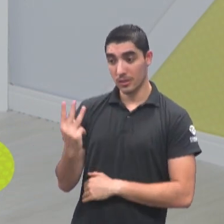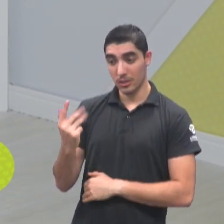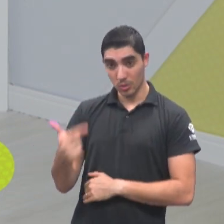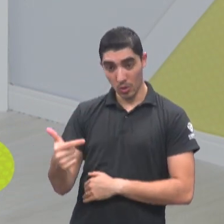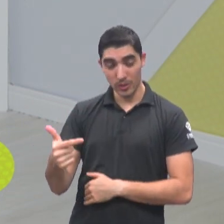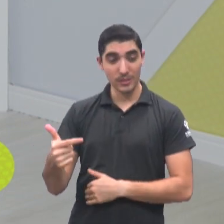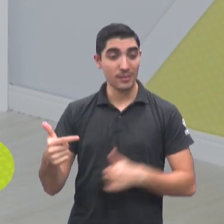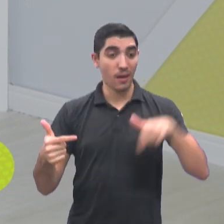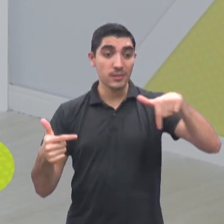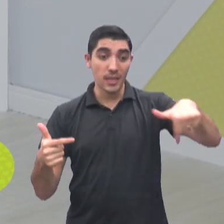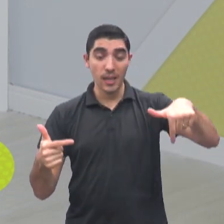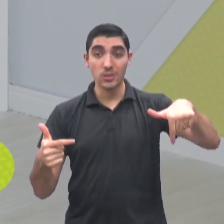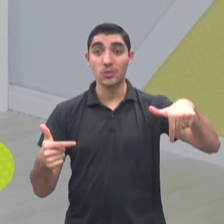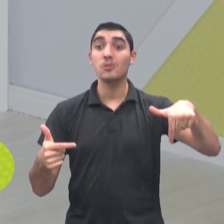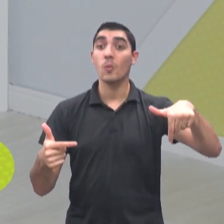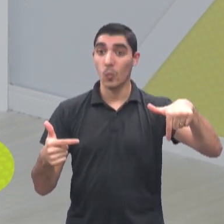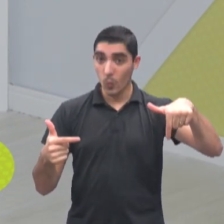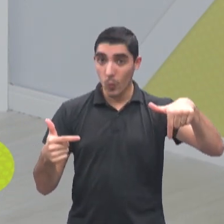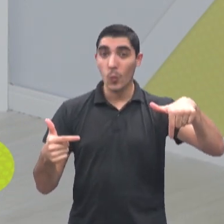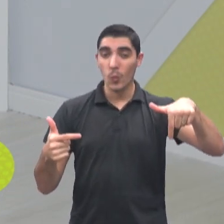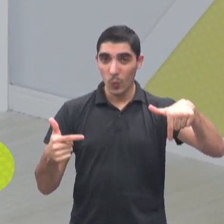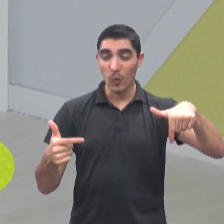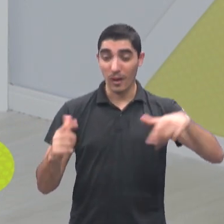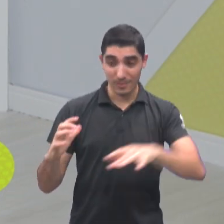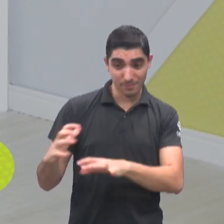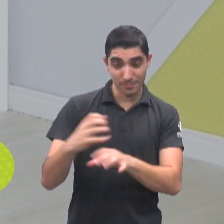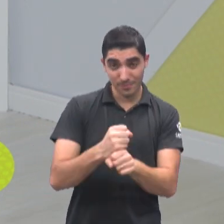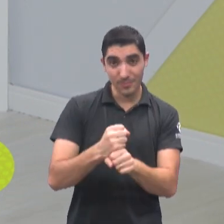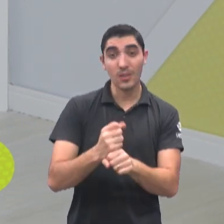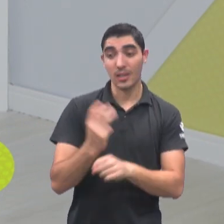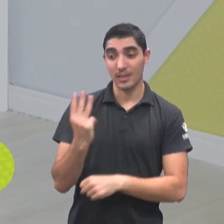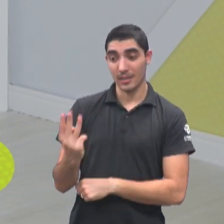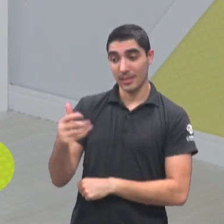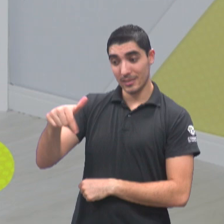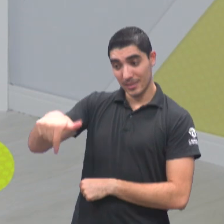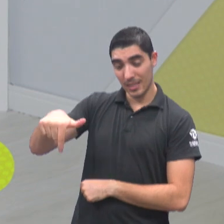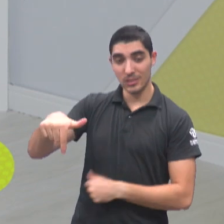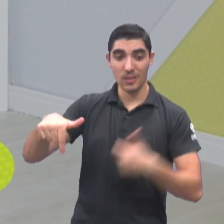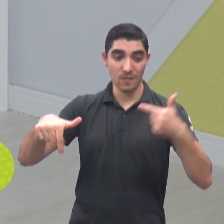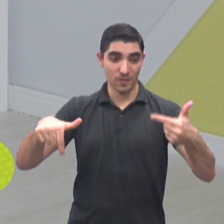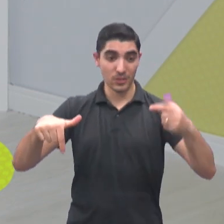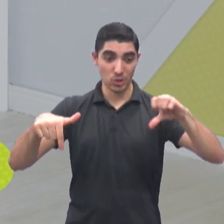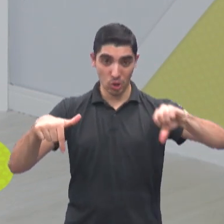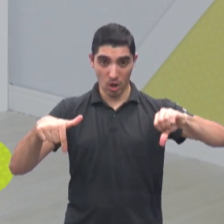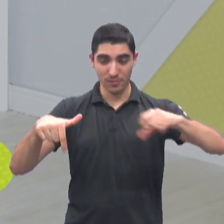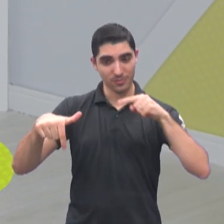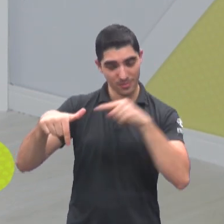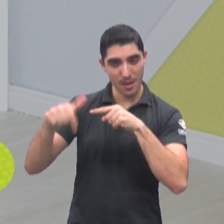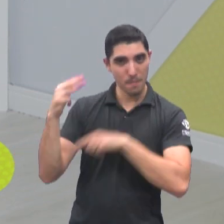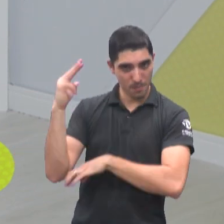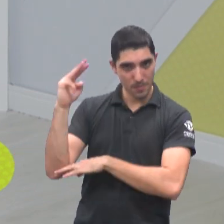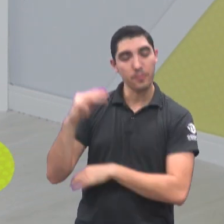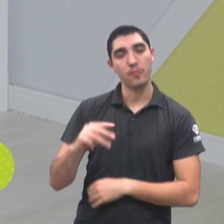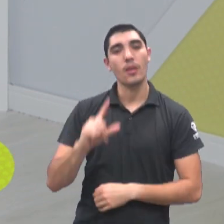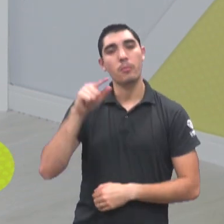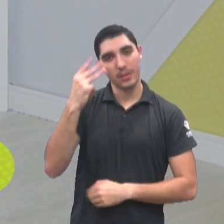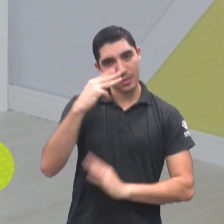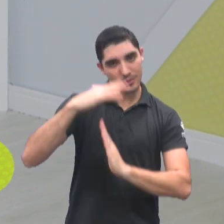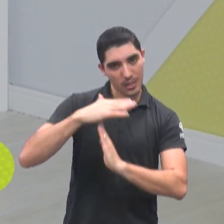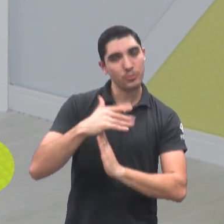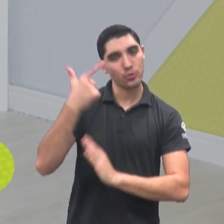mesmo, 32-7. O jogo já foi para o intervalo com 37-29 para as maranhenses. Terceiro quarto, nova vitória do